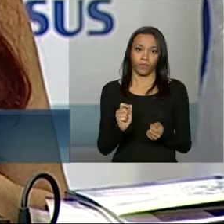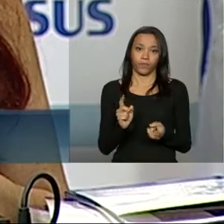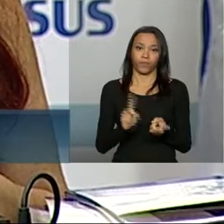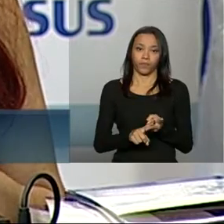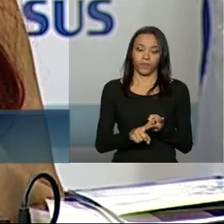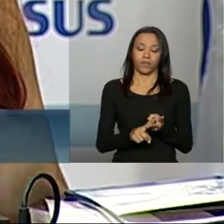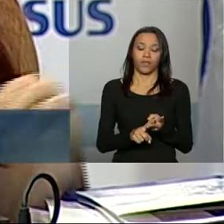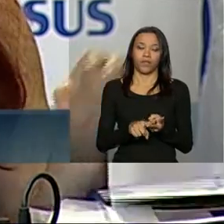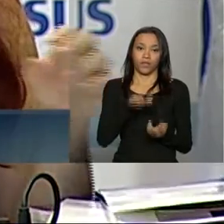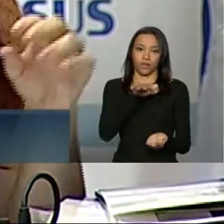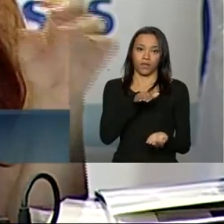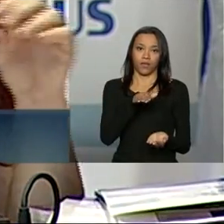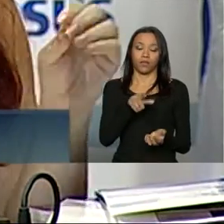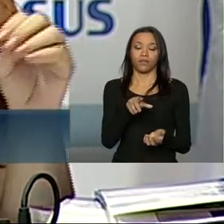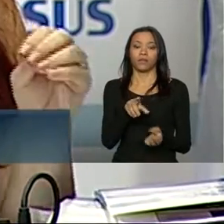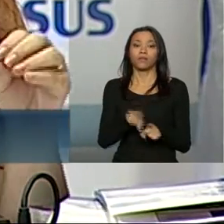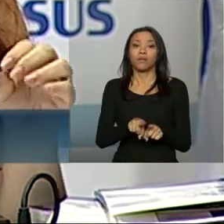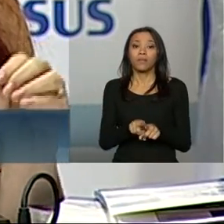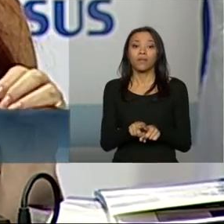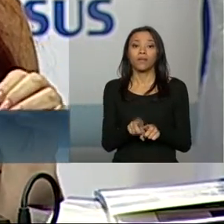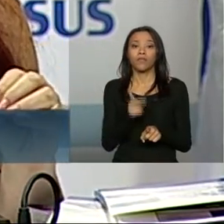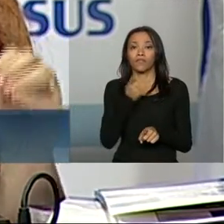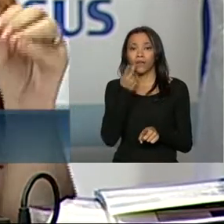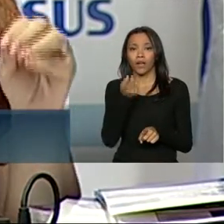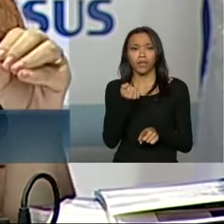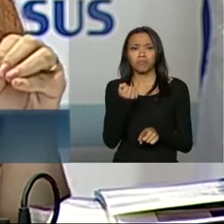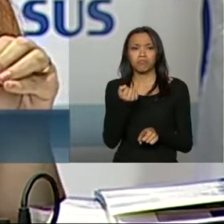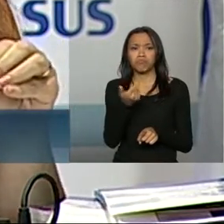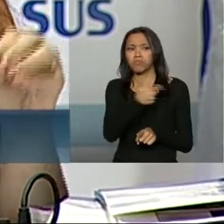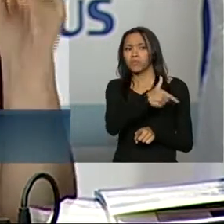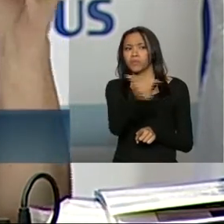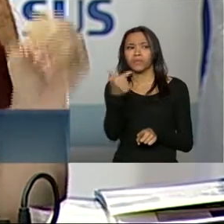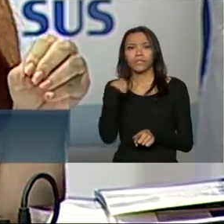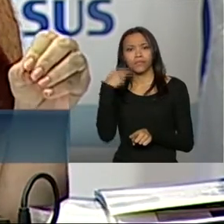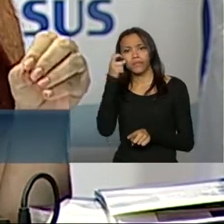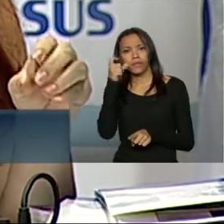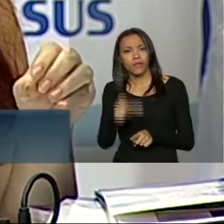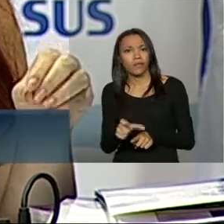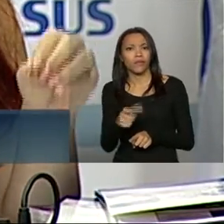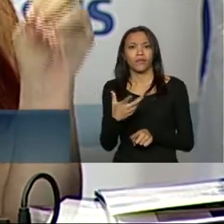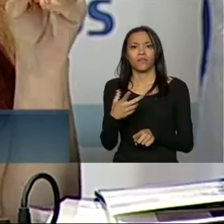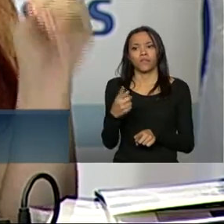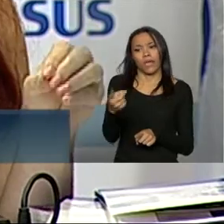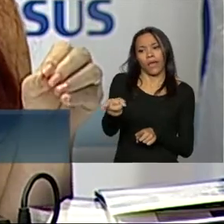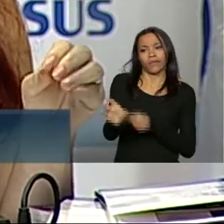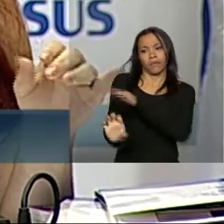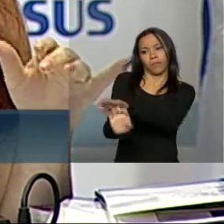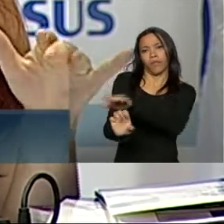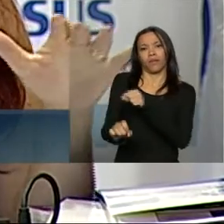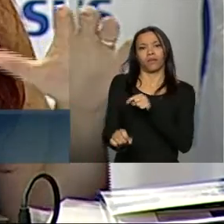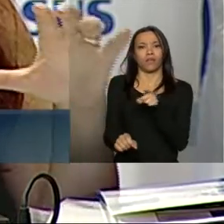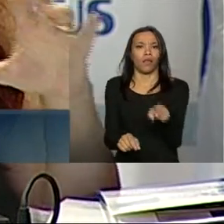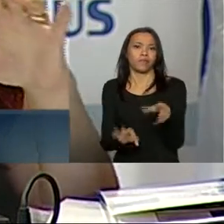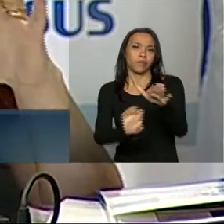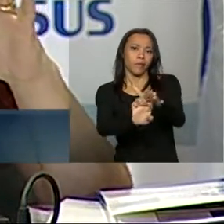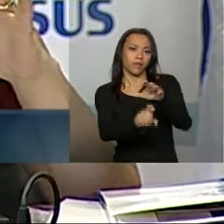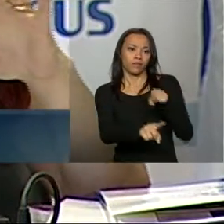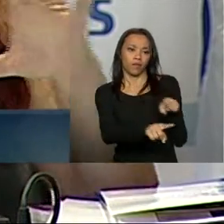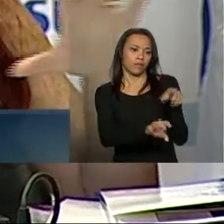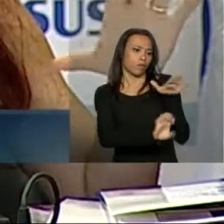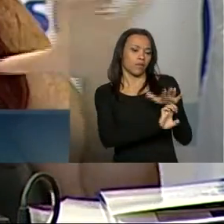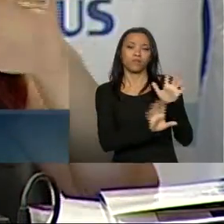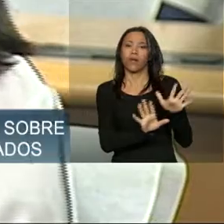É importante falar assim, que não há muito interesse em ficar em uma ou outra empresa ou produto. Nosso interesse é que